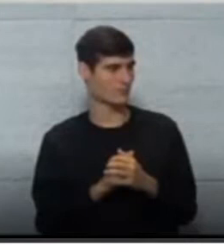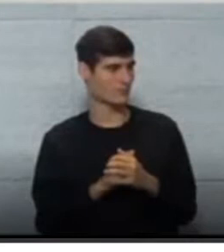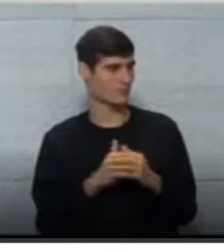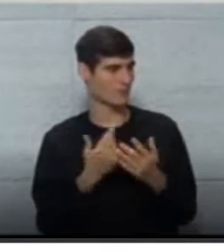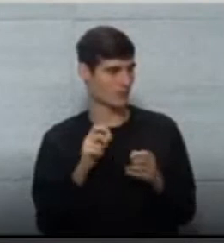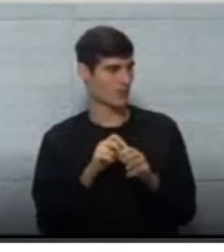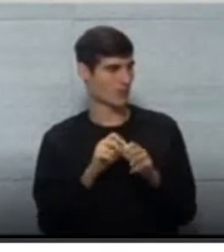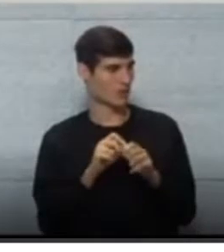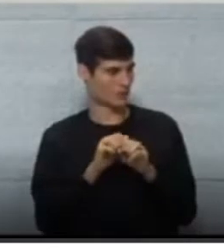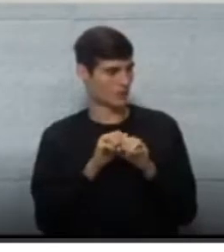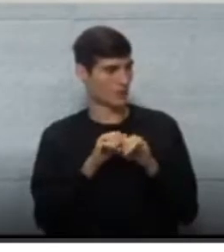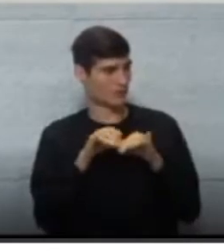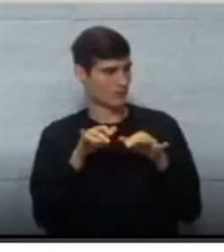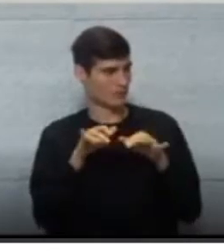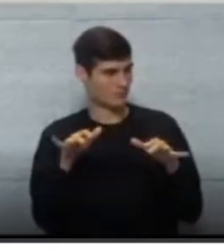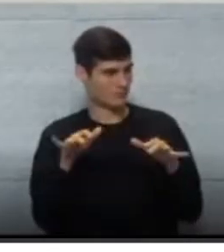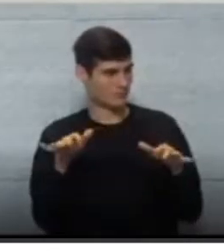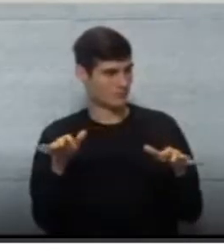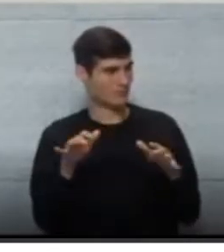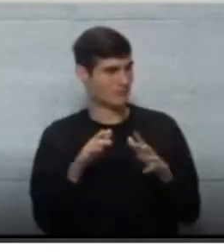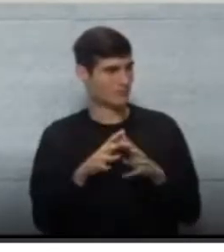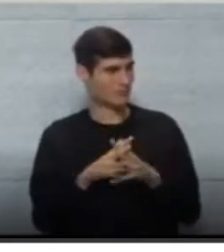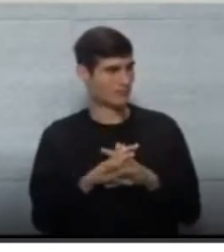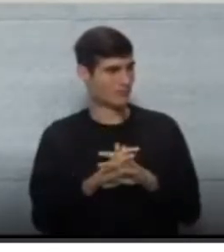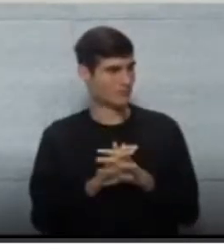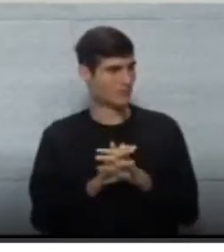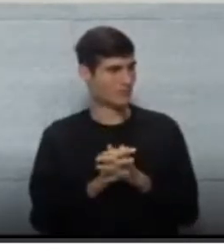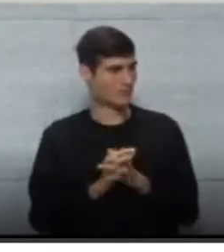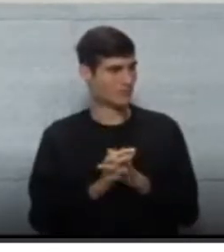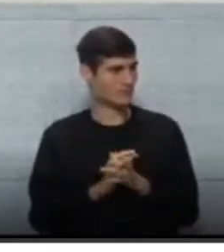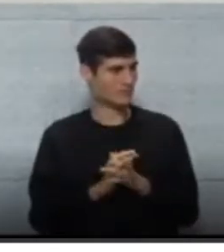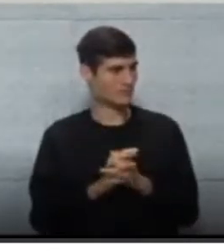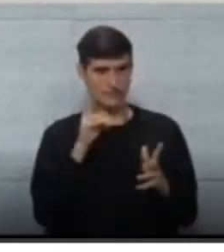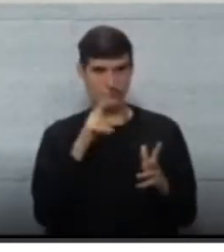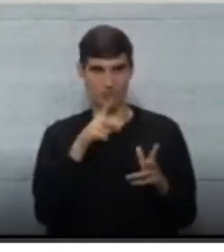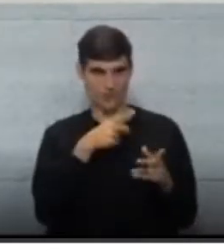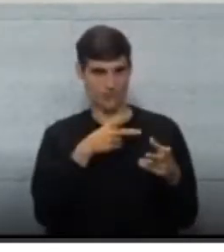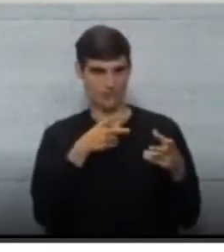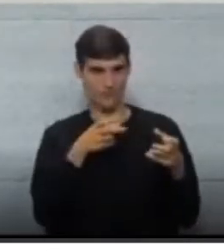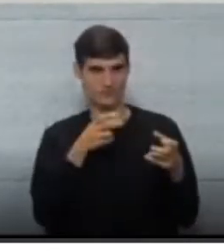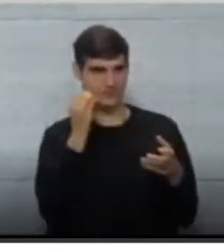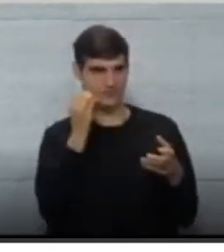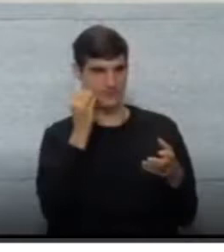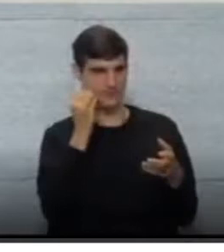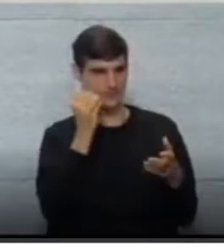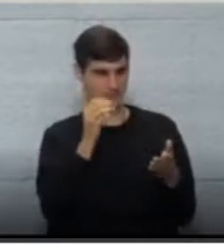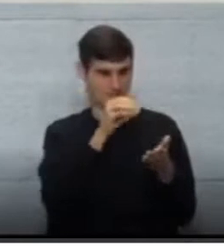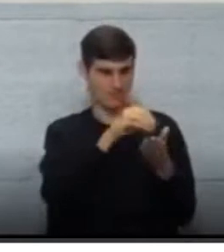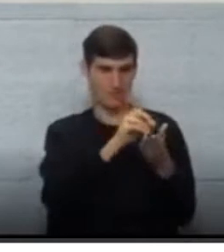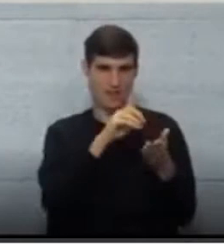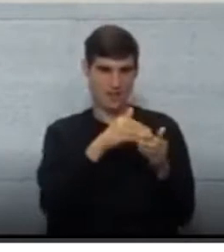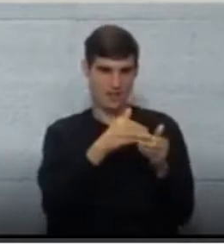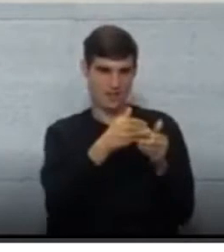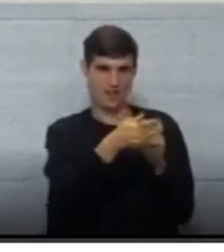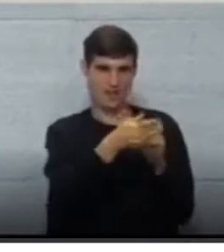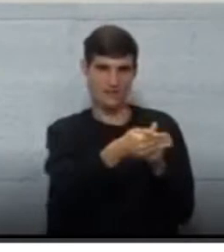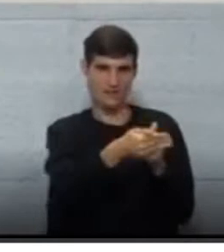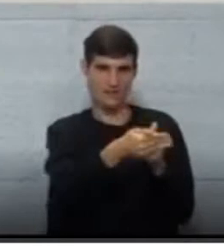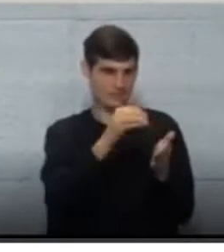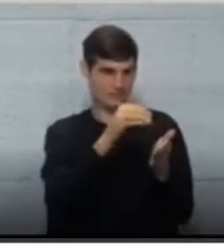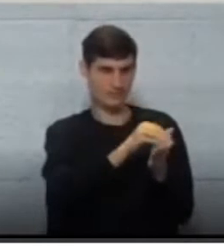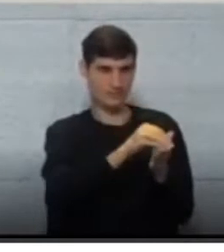E aí nós vamos fazer então um espalhamento. Se está quente, a gente testa na beirada onde não tem micro-organismo, na placa, no